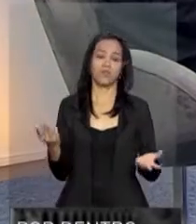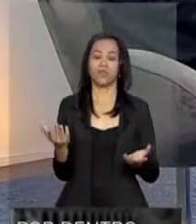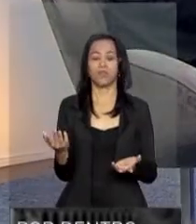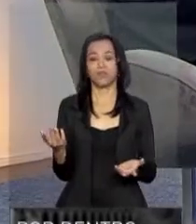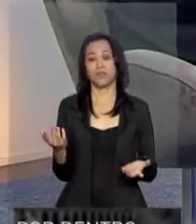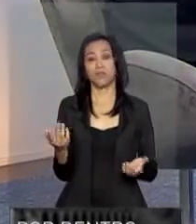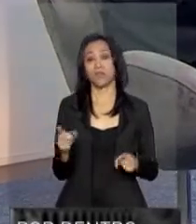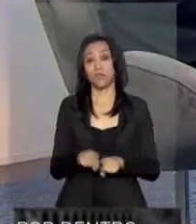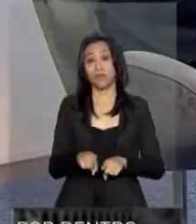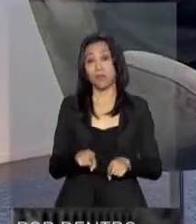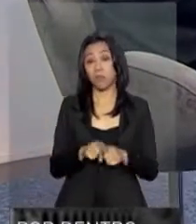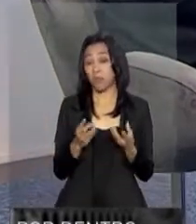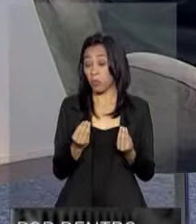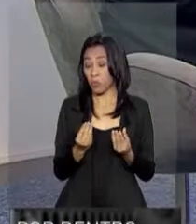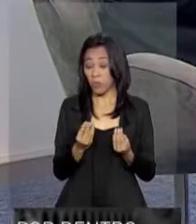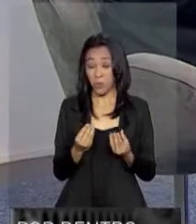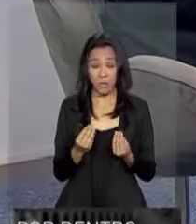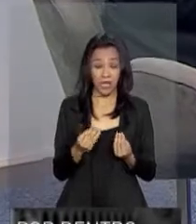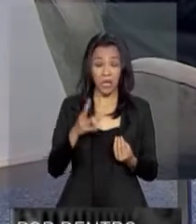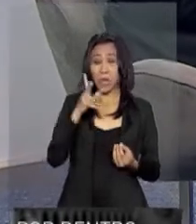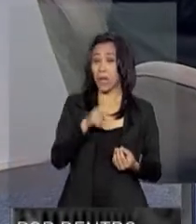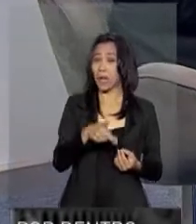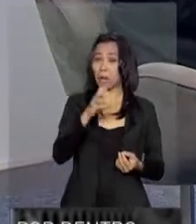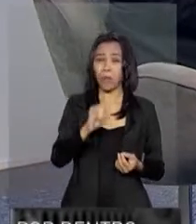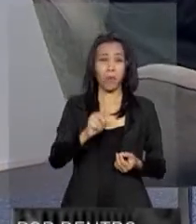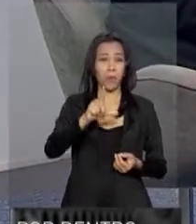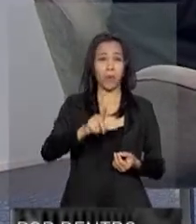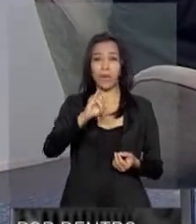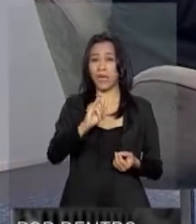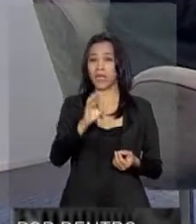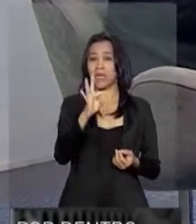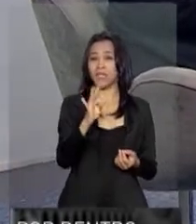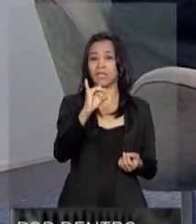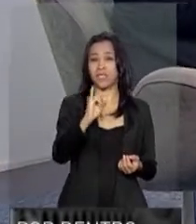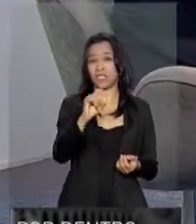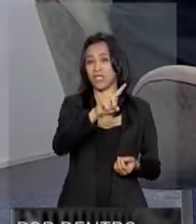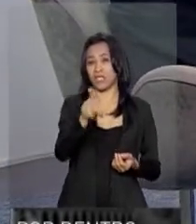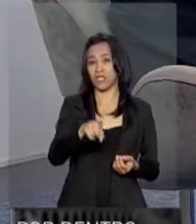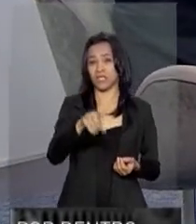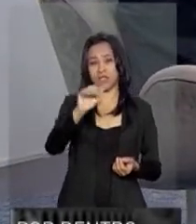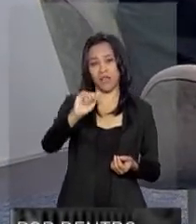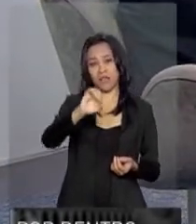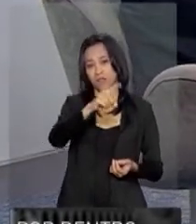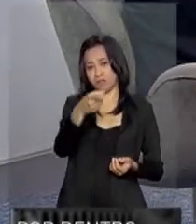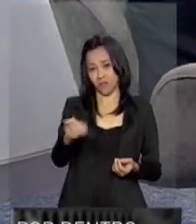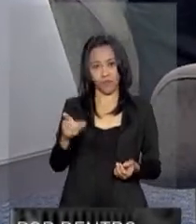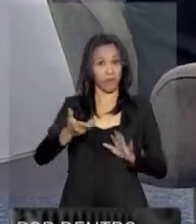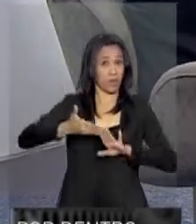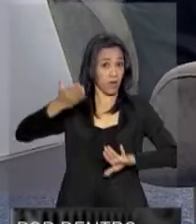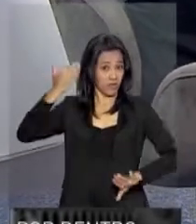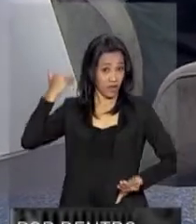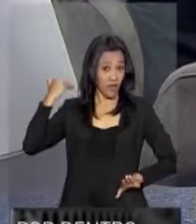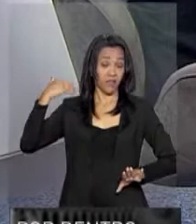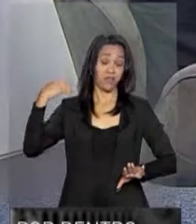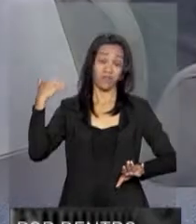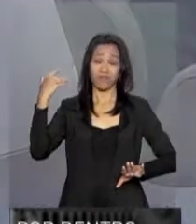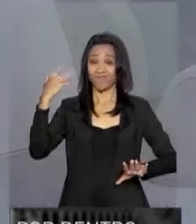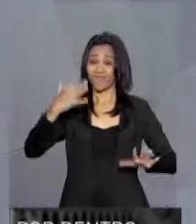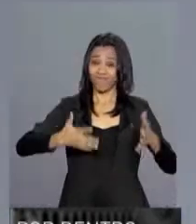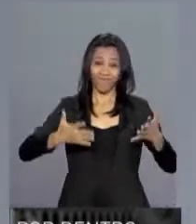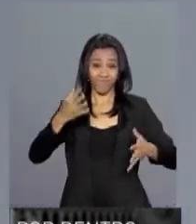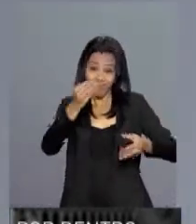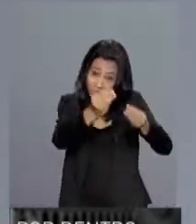o excesso de politização no passado o que é muito ruim nós procuramos dar ao ministério da cultura o perfil essencialmente